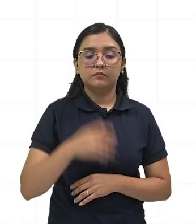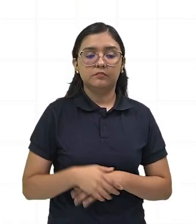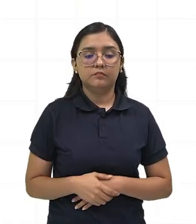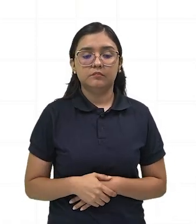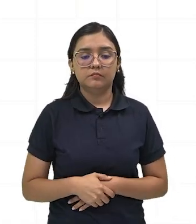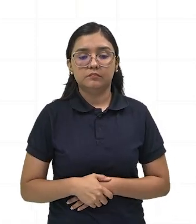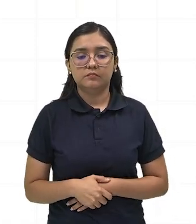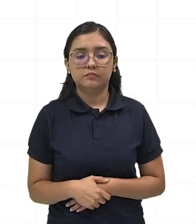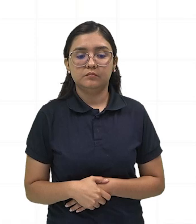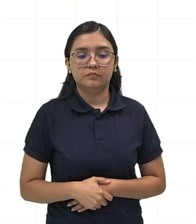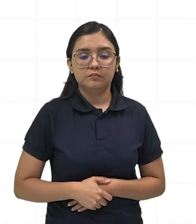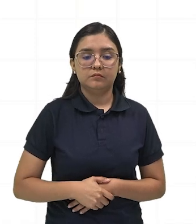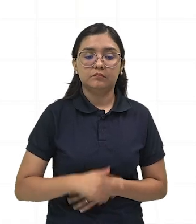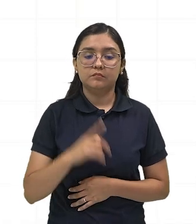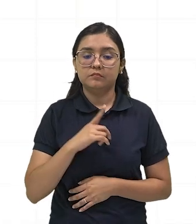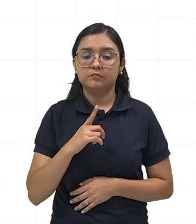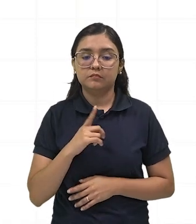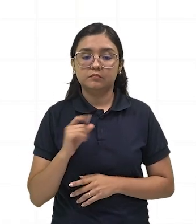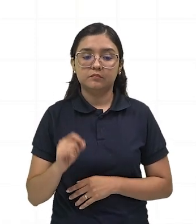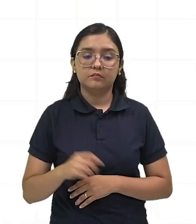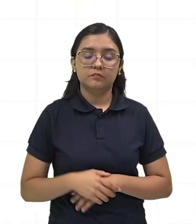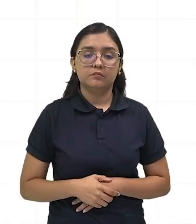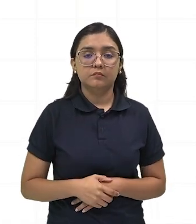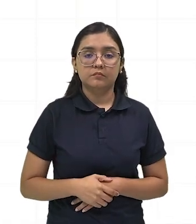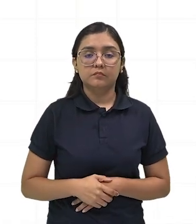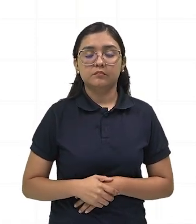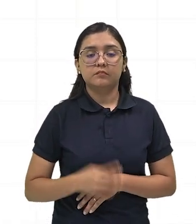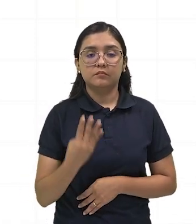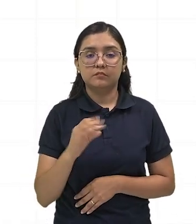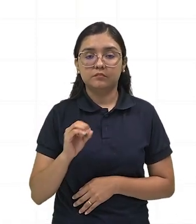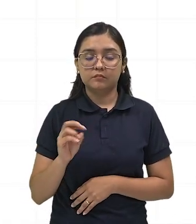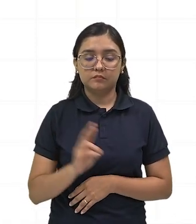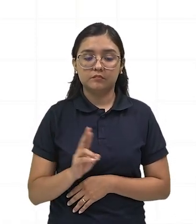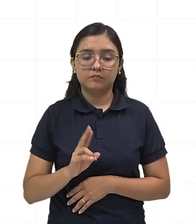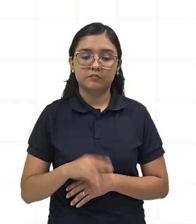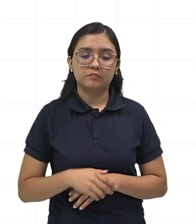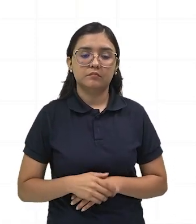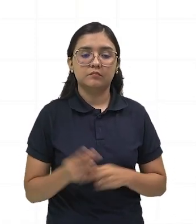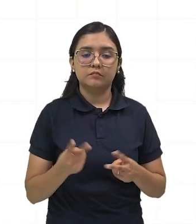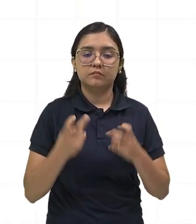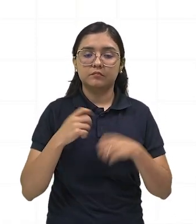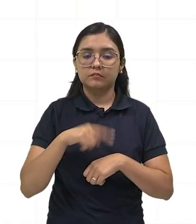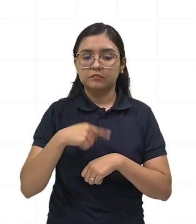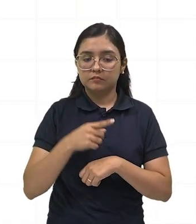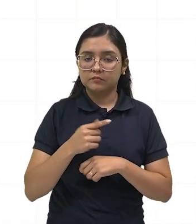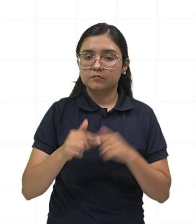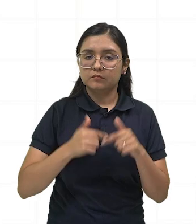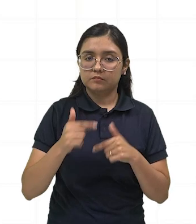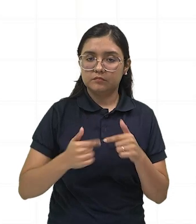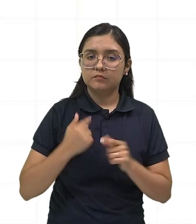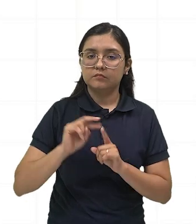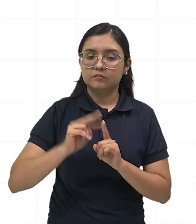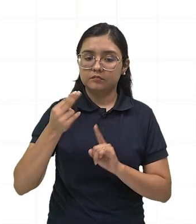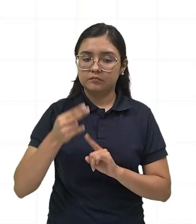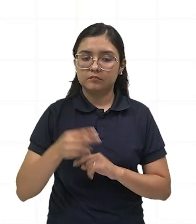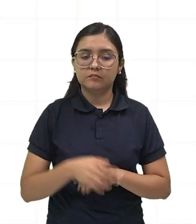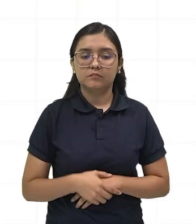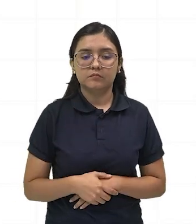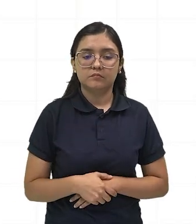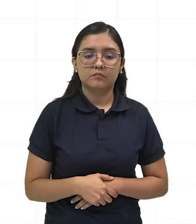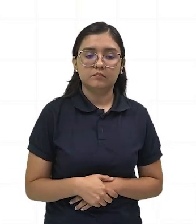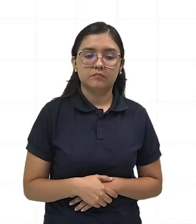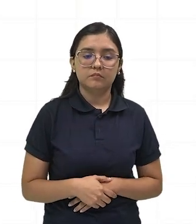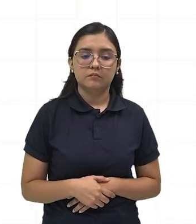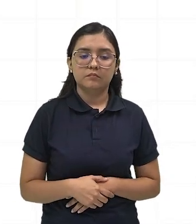ele vai ganhar 2 vezes 20, R$ 40. Eu dobrei o número de horas, de 1 para